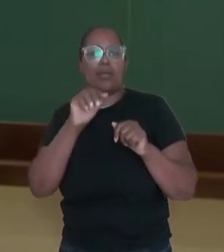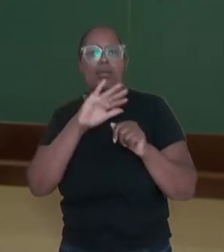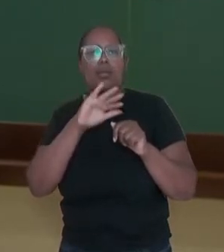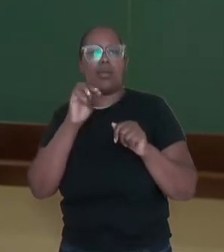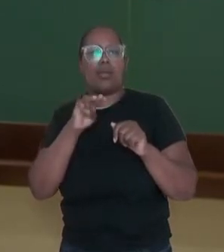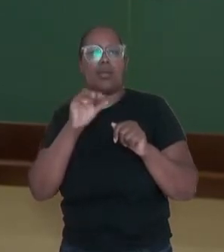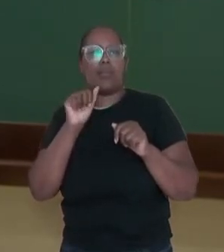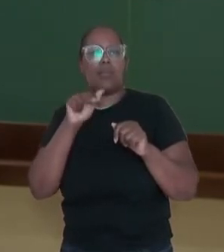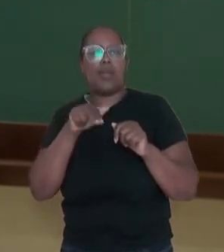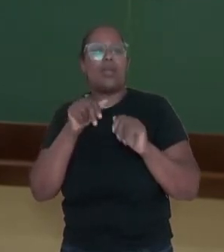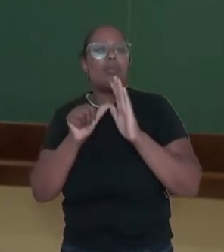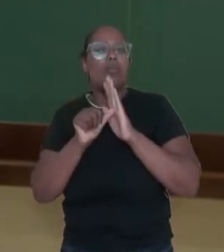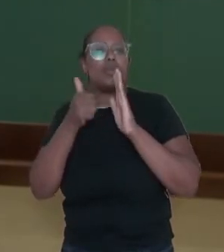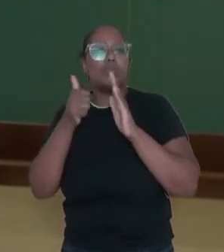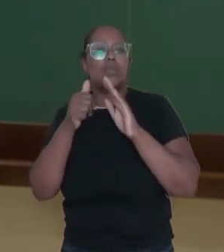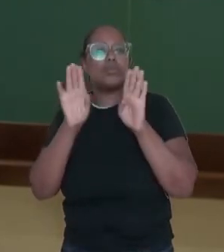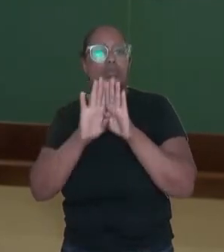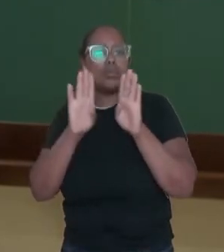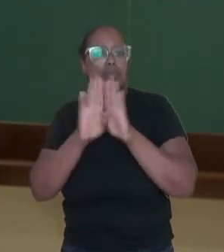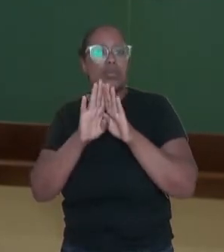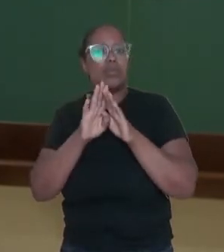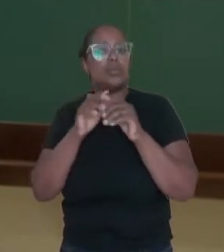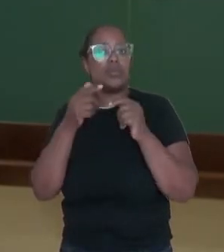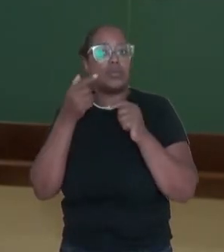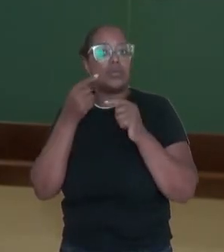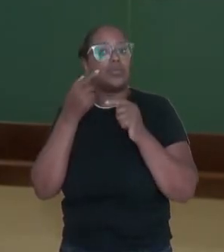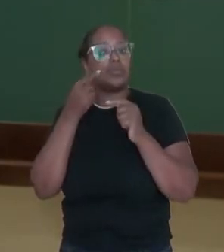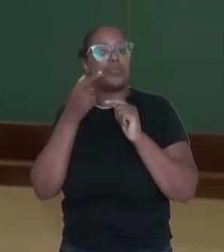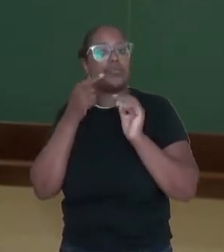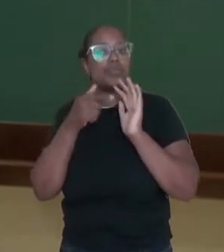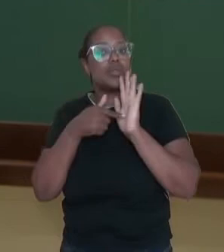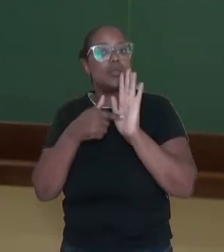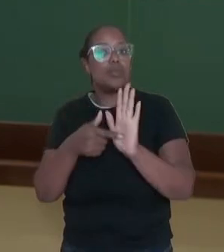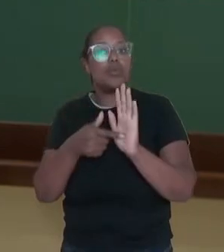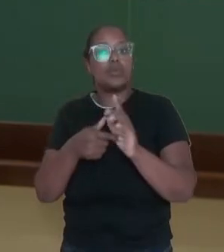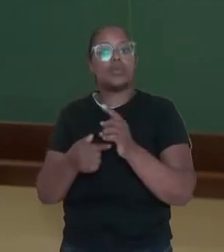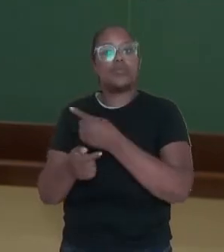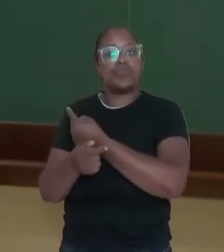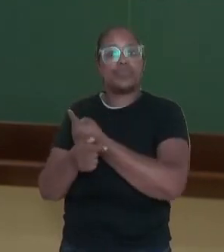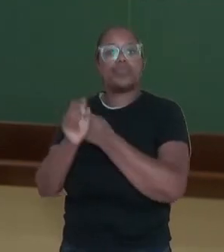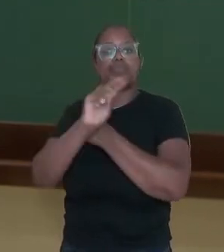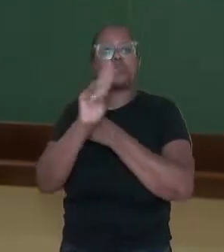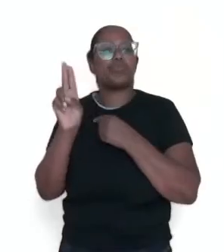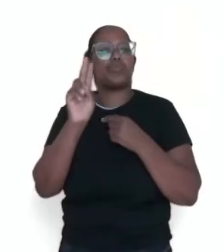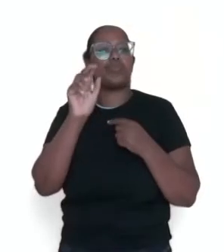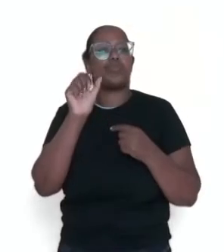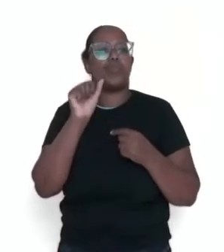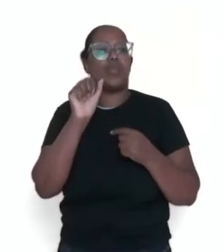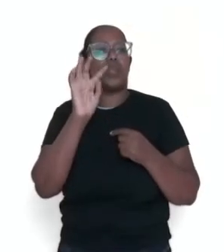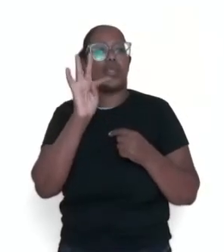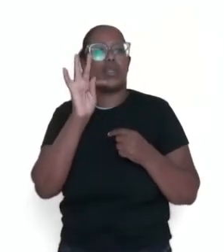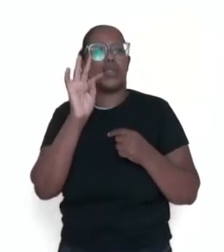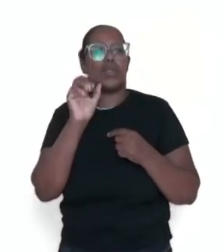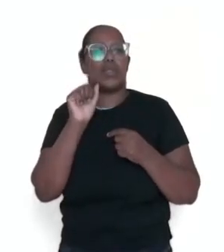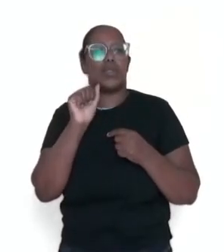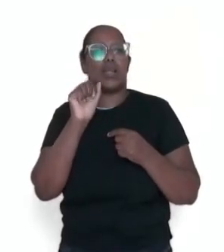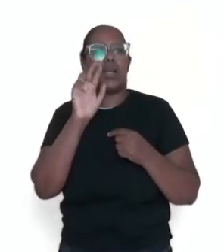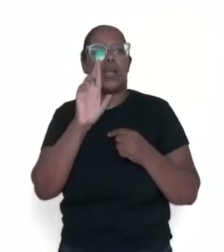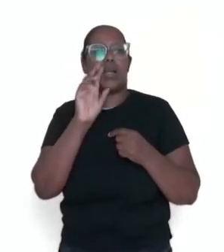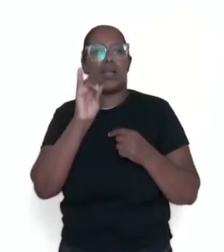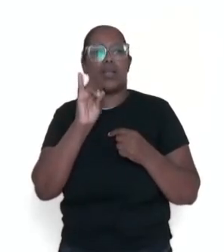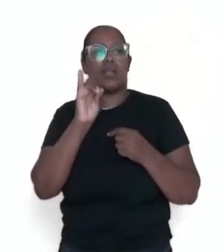console caseiro também surgiu nessa época e foi o Atari. Em 1977, a empresa Atari